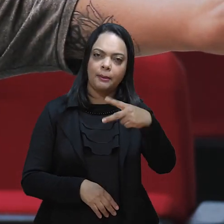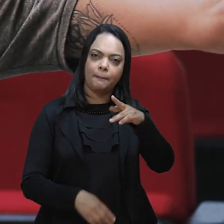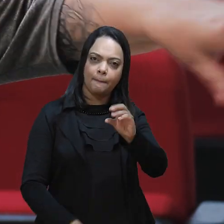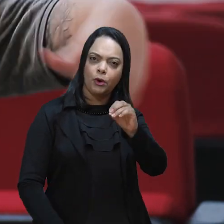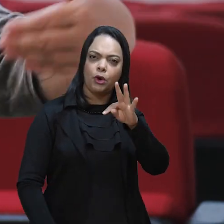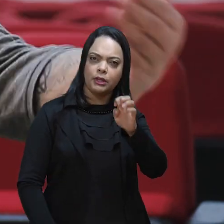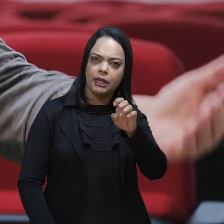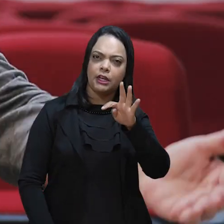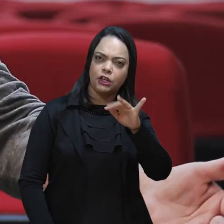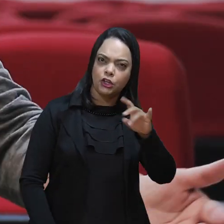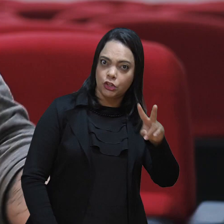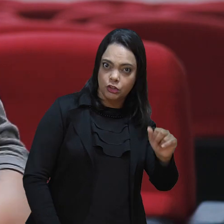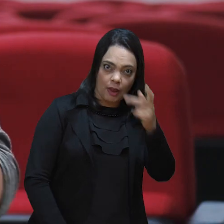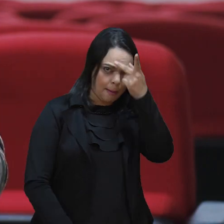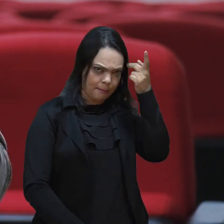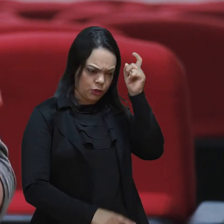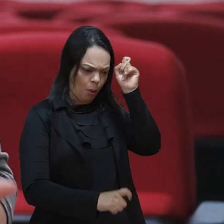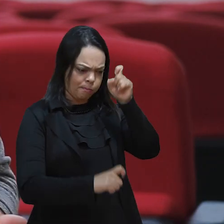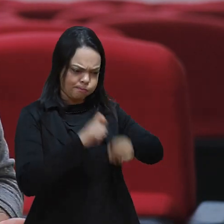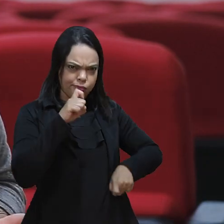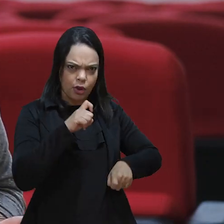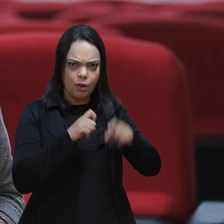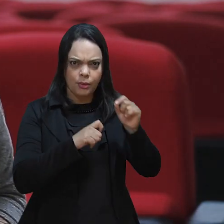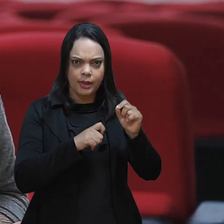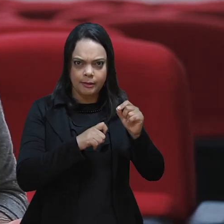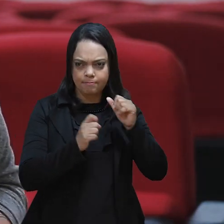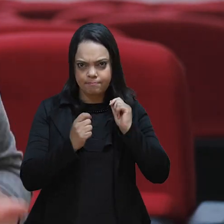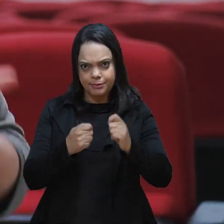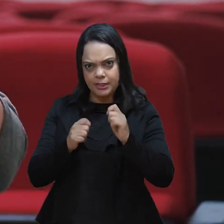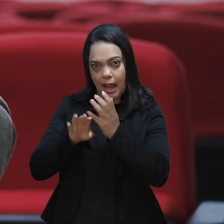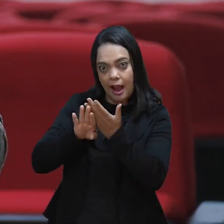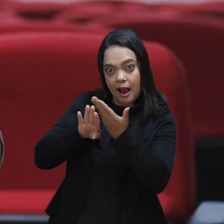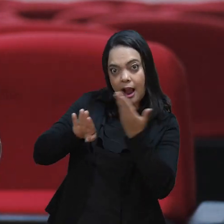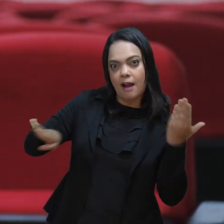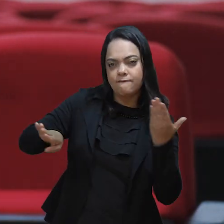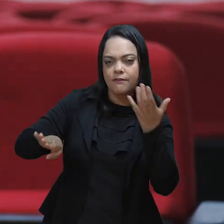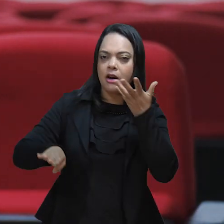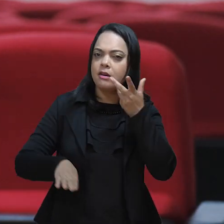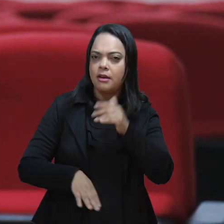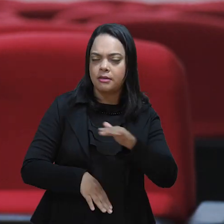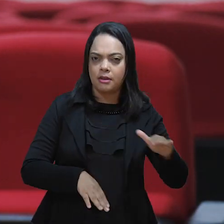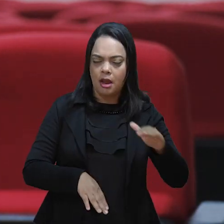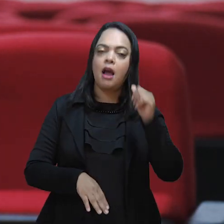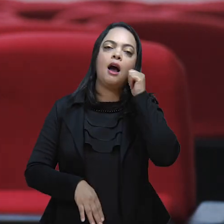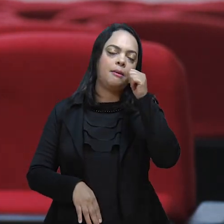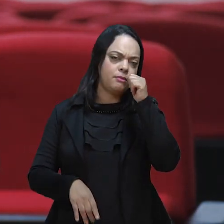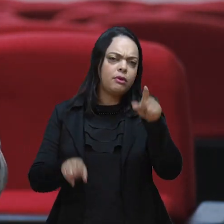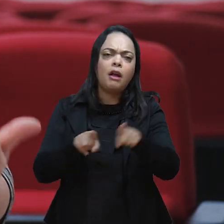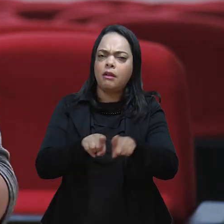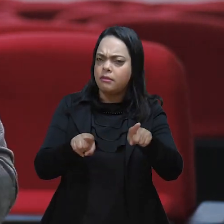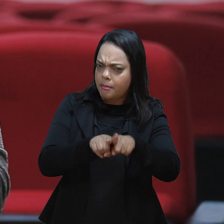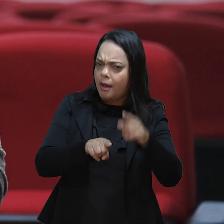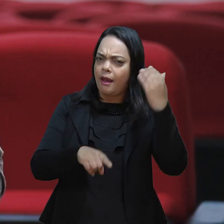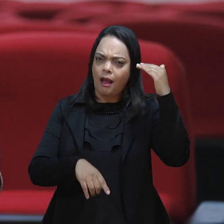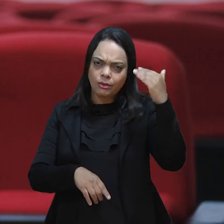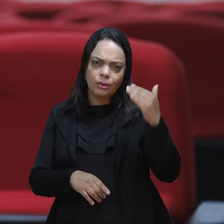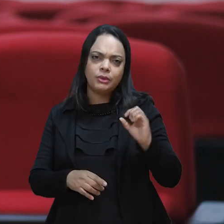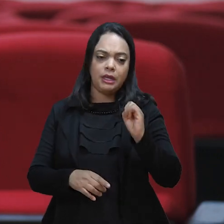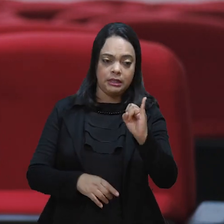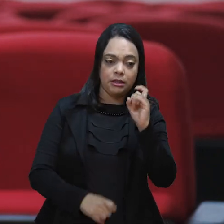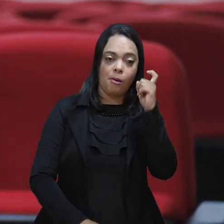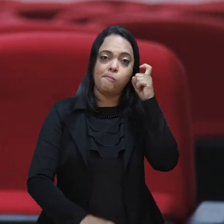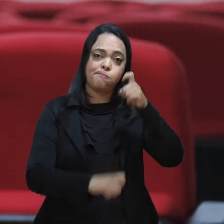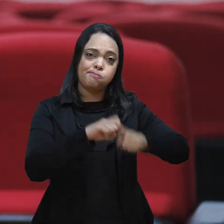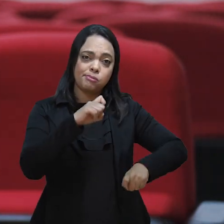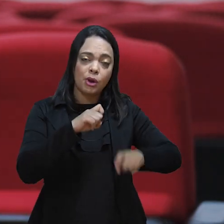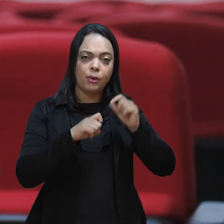pessoa de próxima dessa criança. Claro que as mulheres também têm. Então, uma mulher que foi vítima de um estupro, nós já tivemos casos como esse,